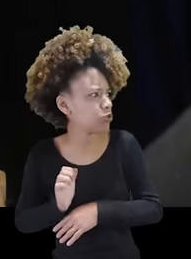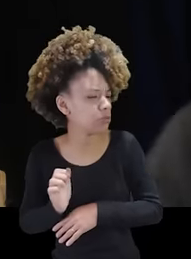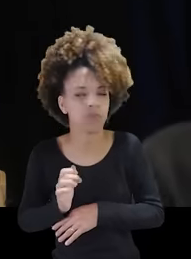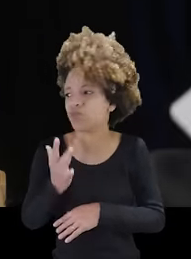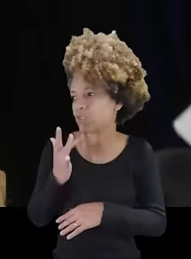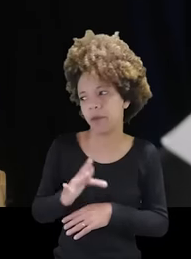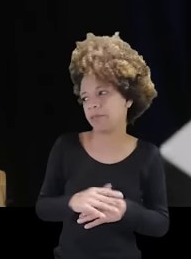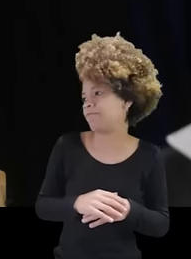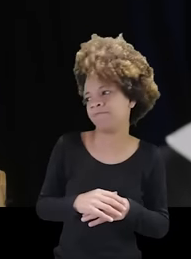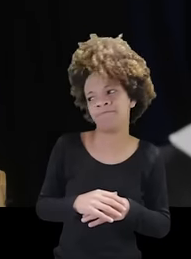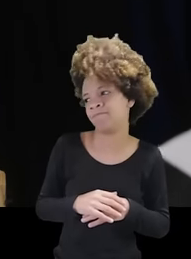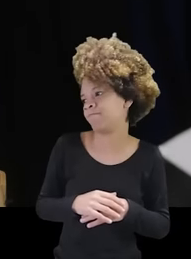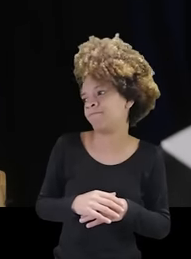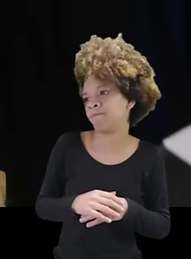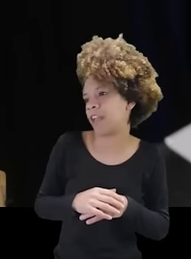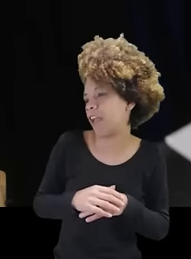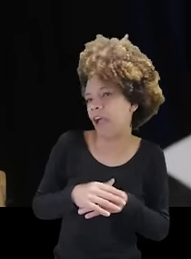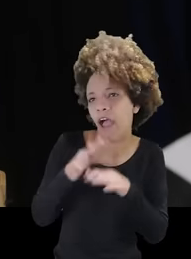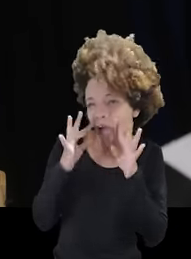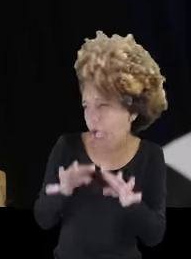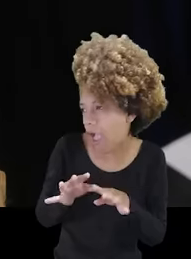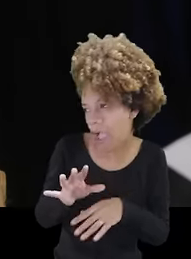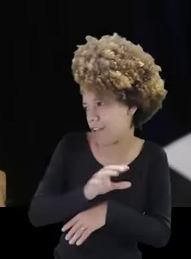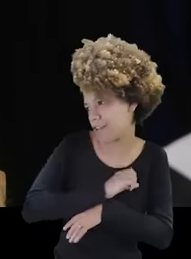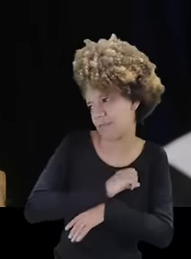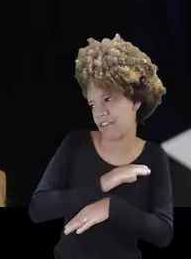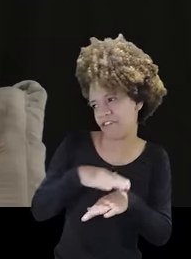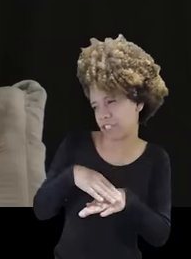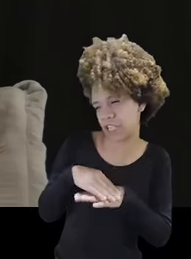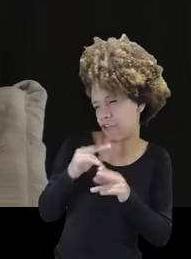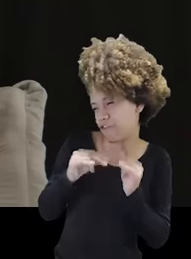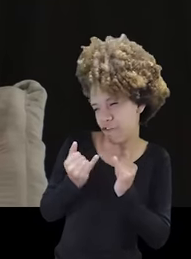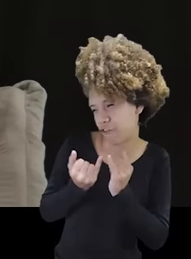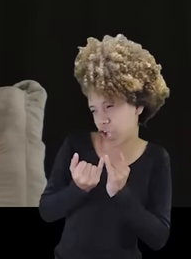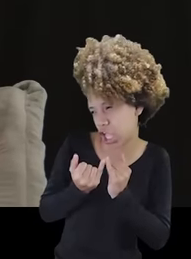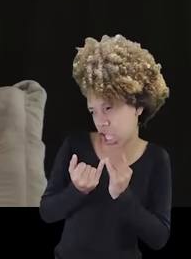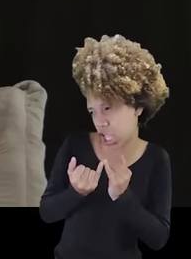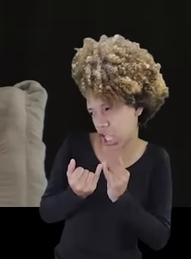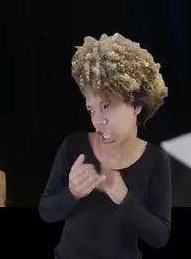a gente não sabe as suas adora né fazer fazer historinha